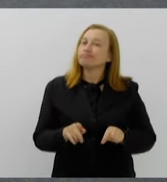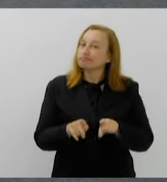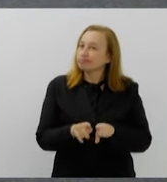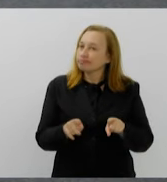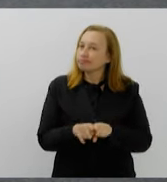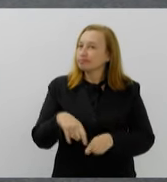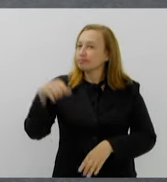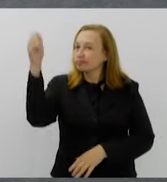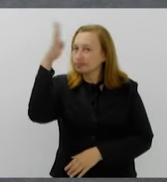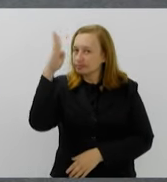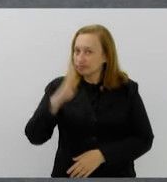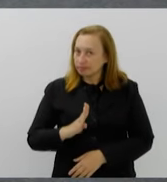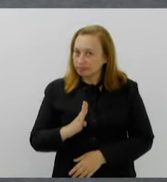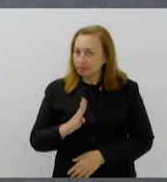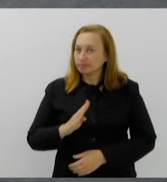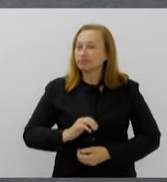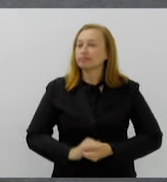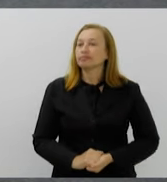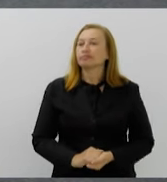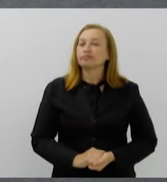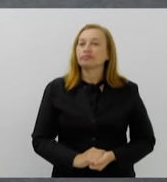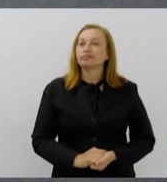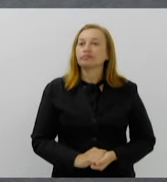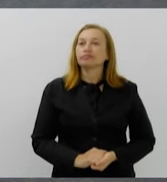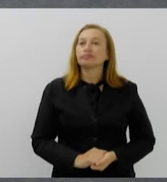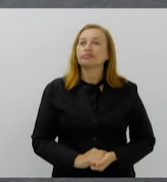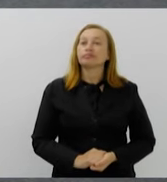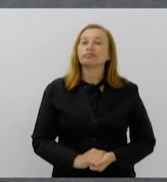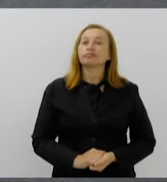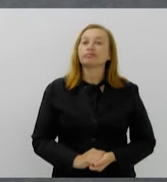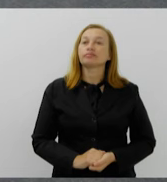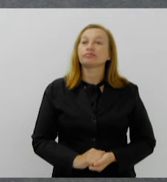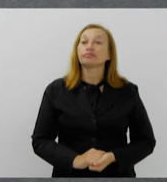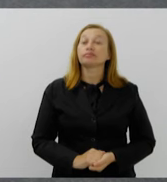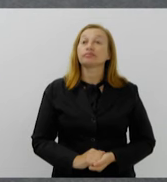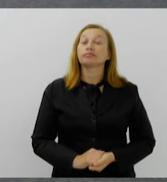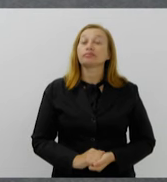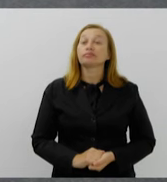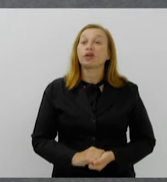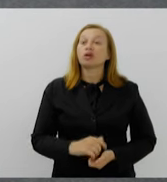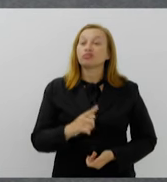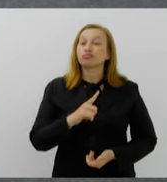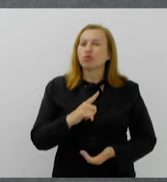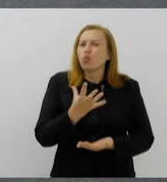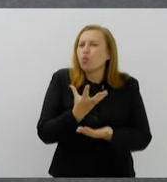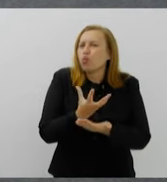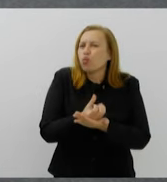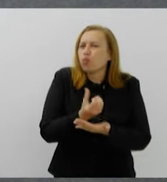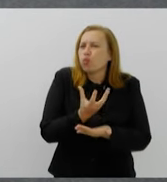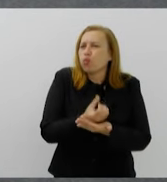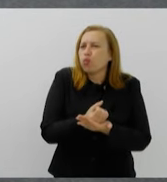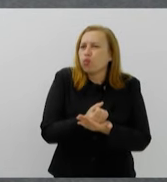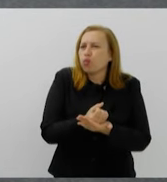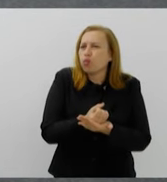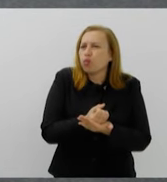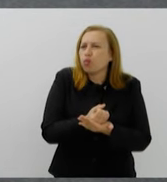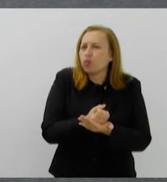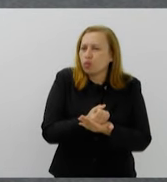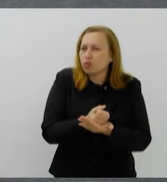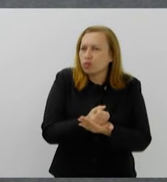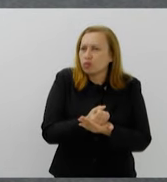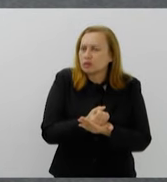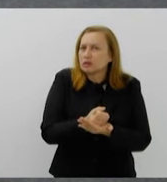do Brasil está rolando um áudio que é da mais